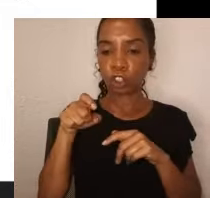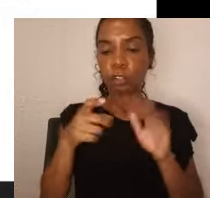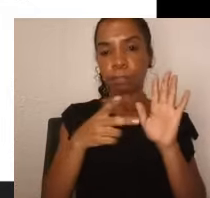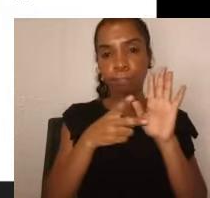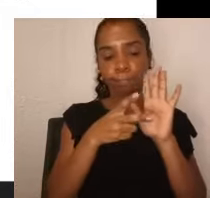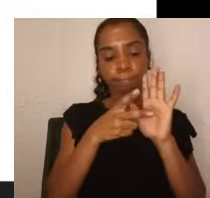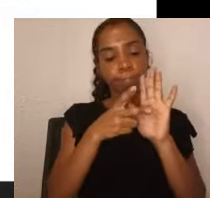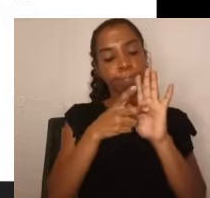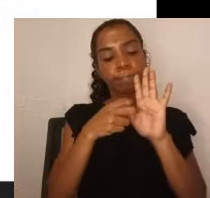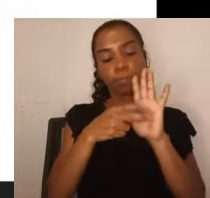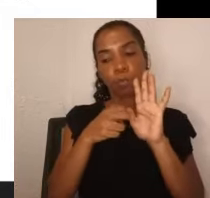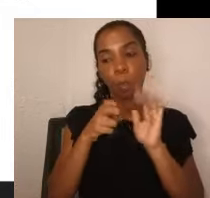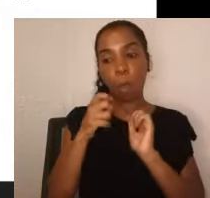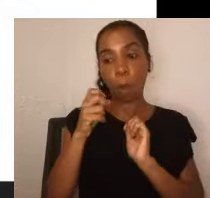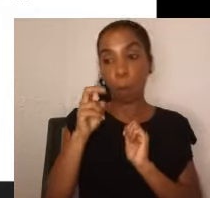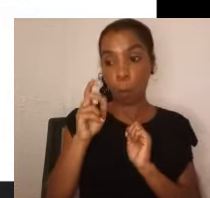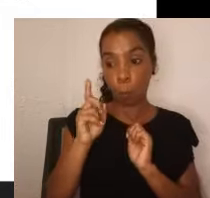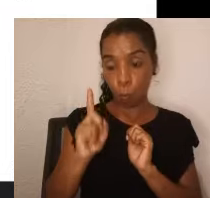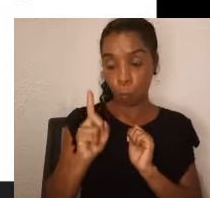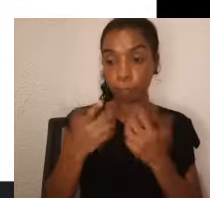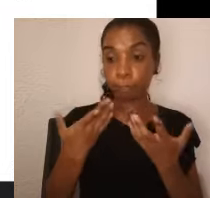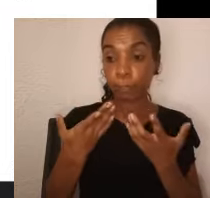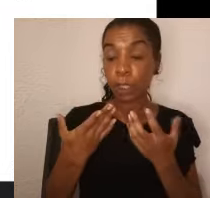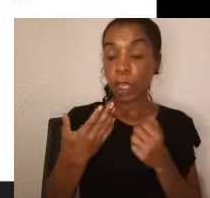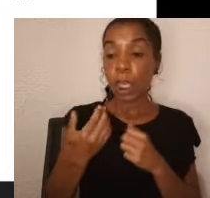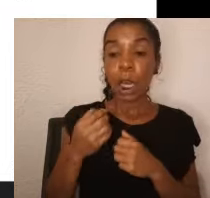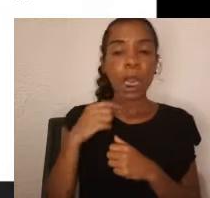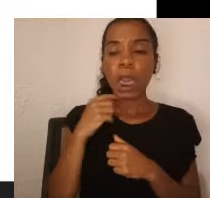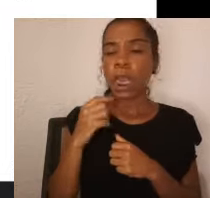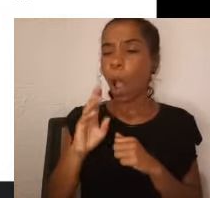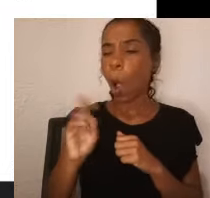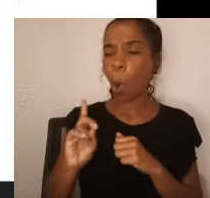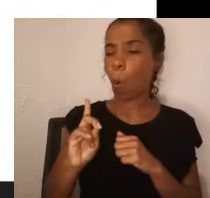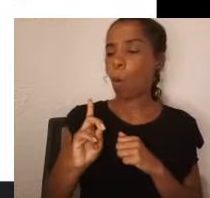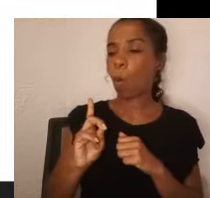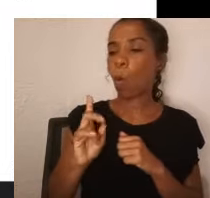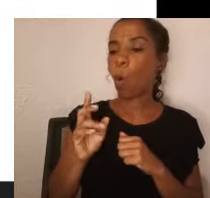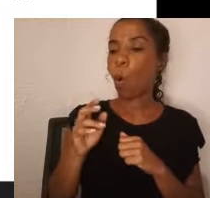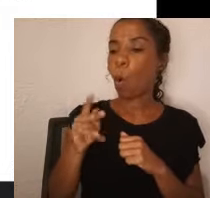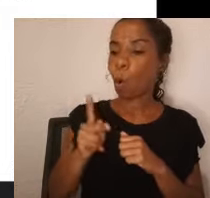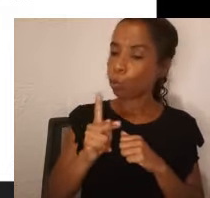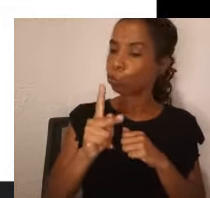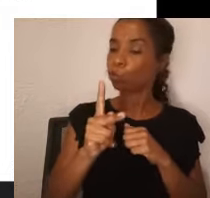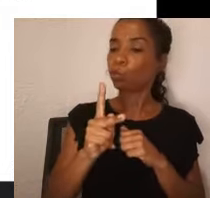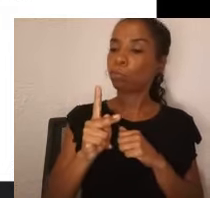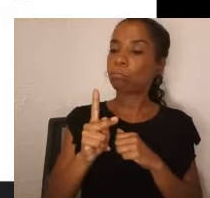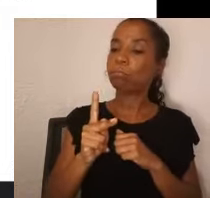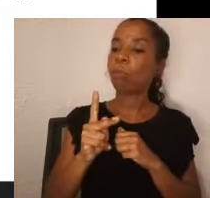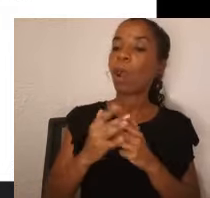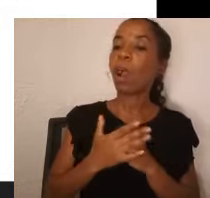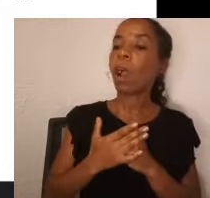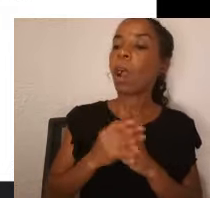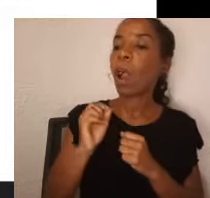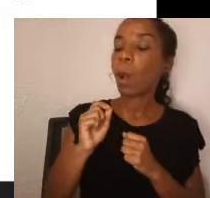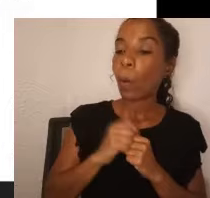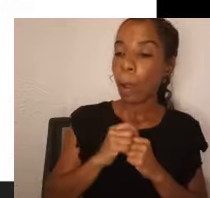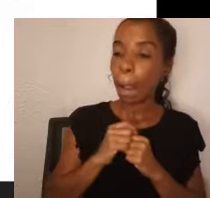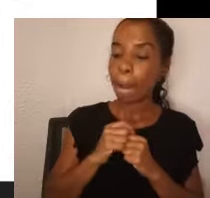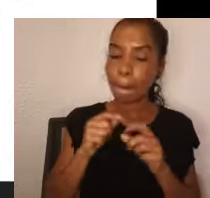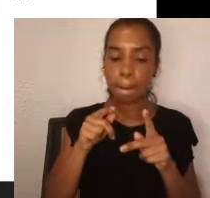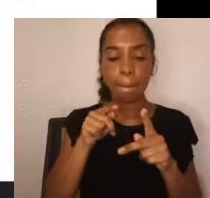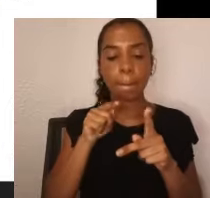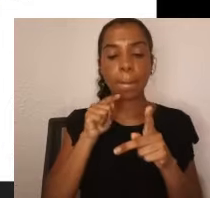E aí, quando ela não for contínua, que é o caso aqui da função g, né, já que o limite no